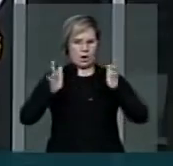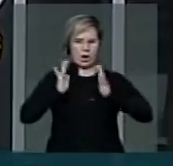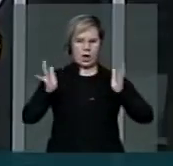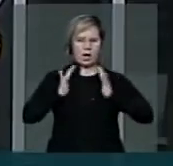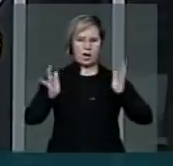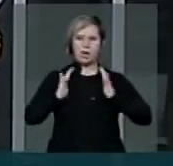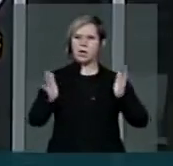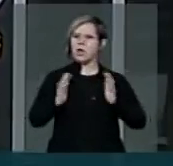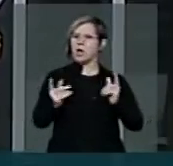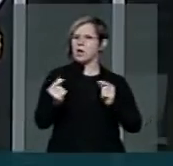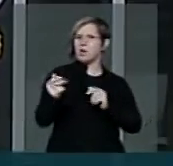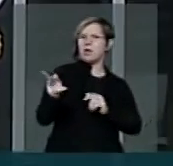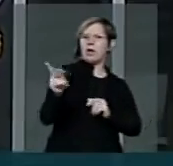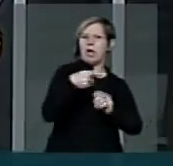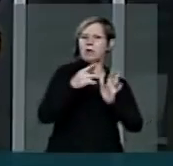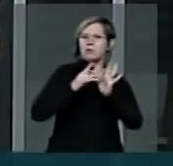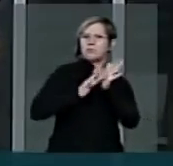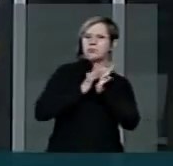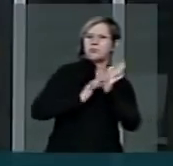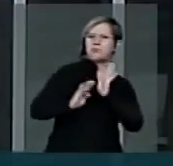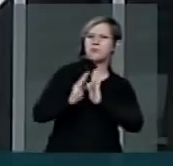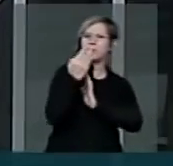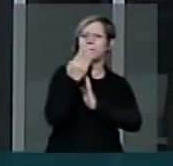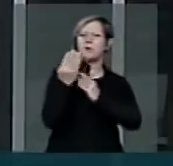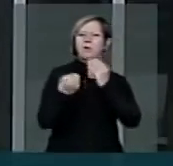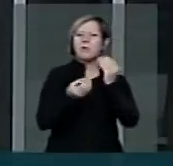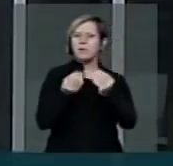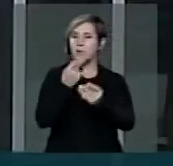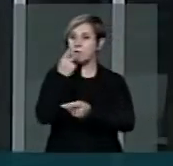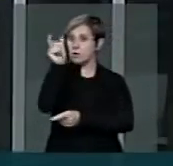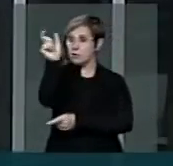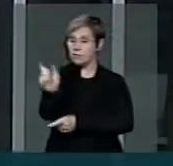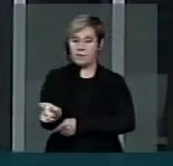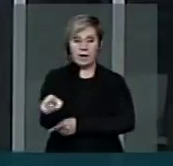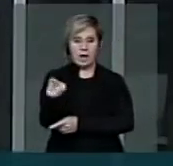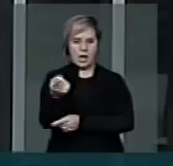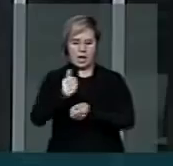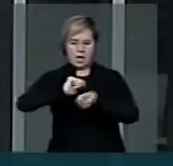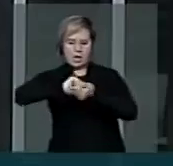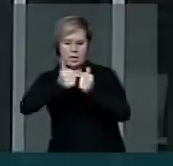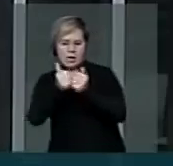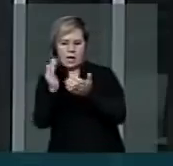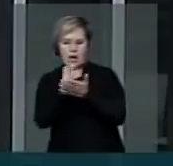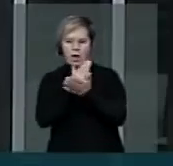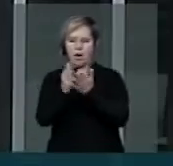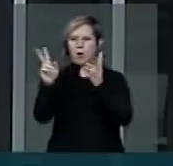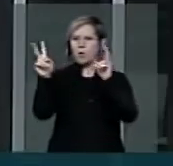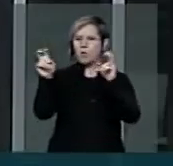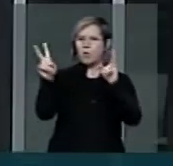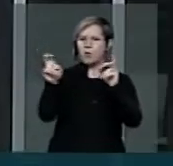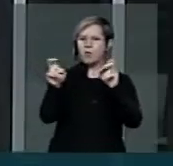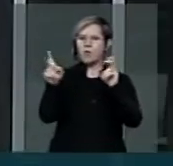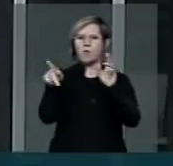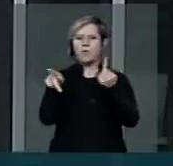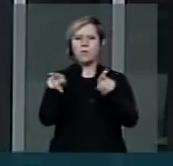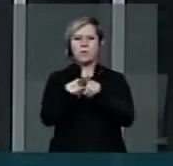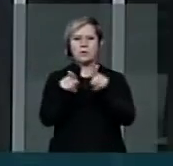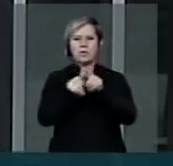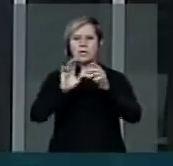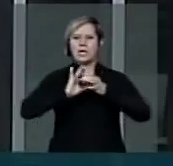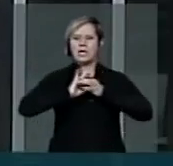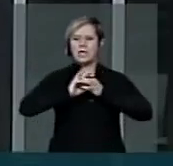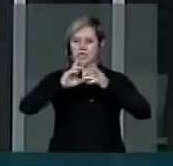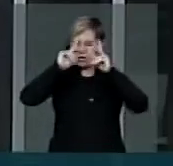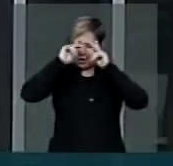ilícito. Na verdade, diz ele, ela se articula para algumas questões, como os temas relacionados às liberdades individuais,